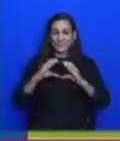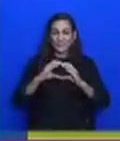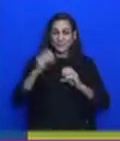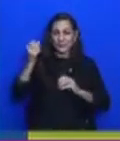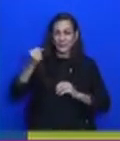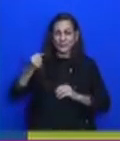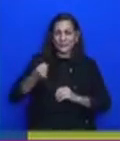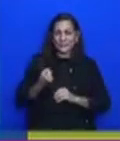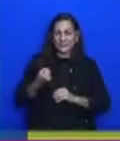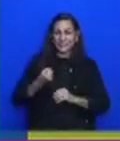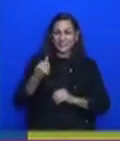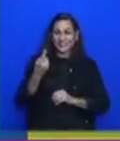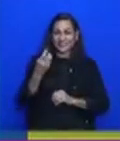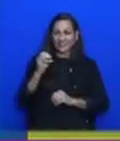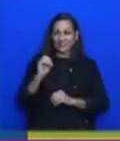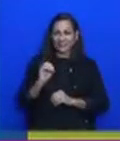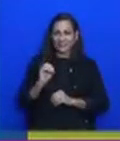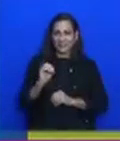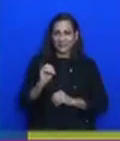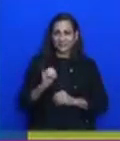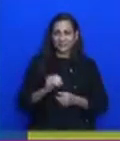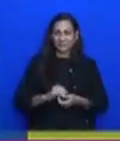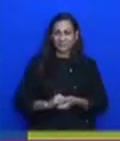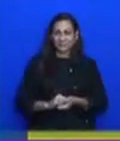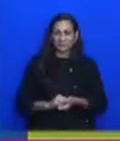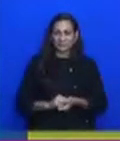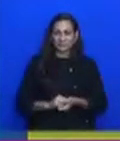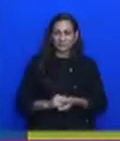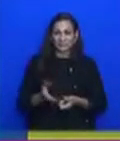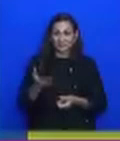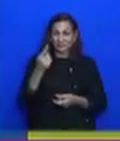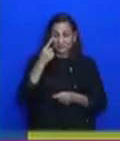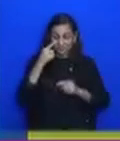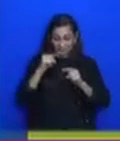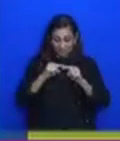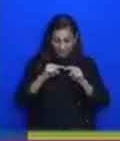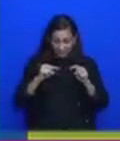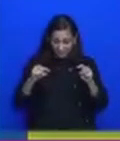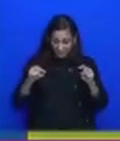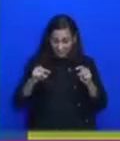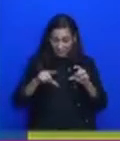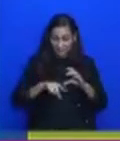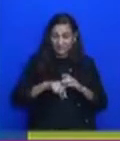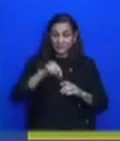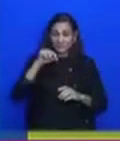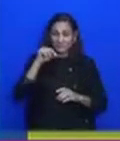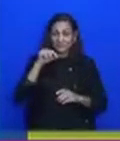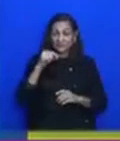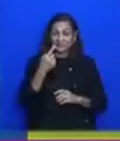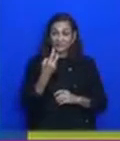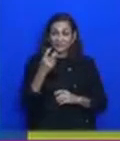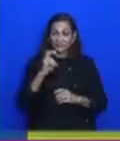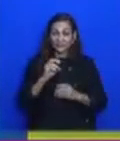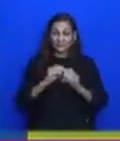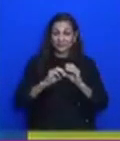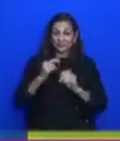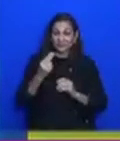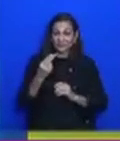número 10. Branca, 10. Vamos conferir? As 15 dezenas sorteadas no